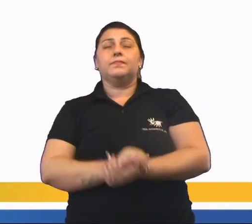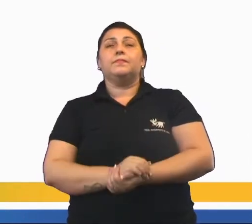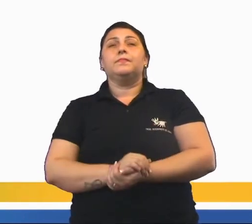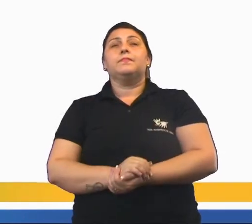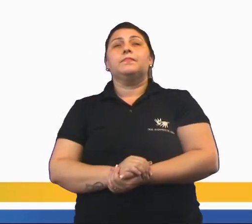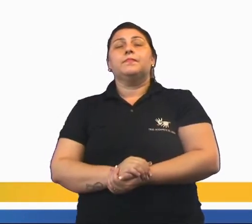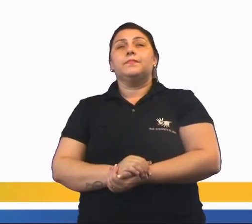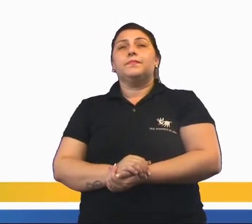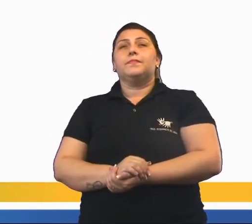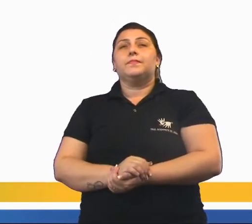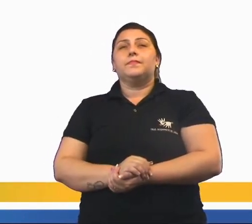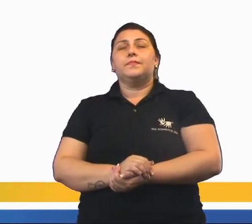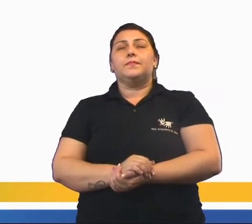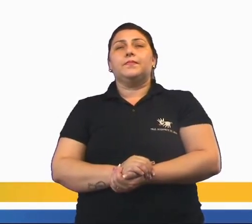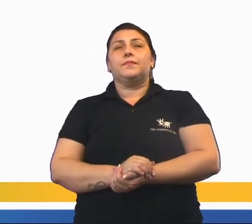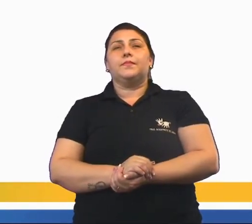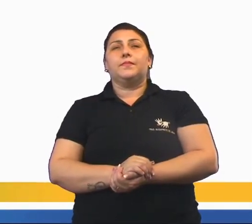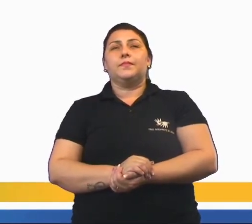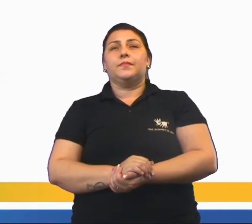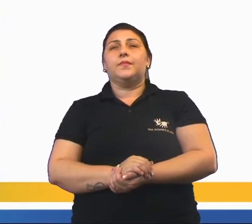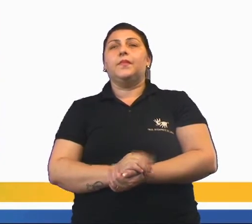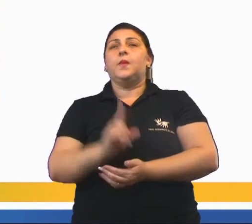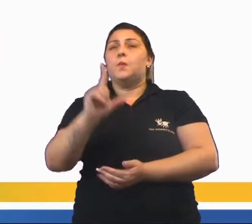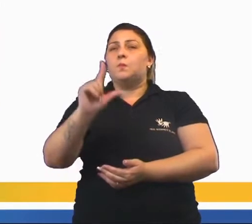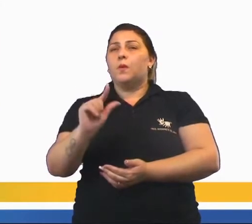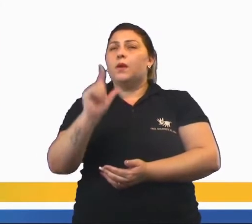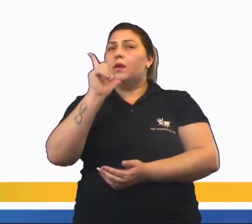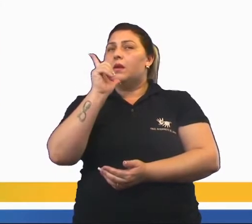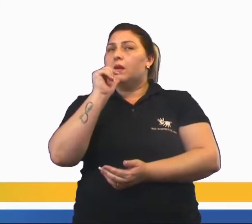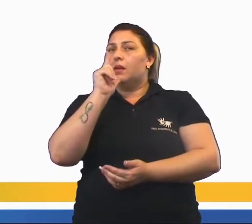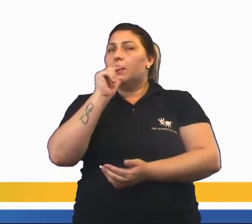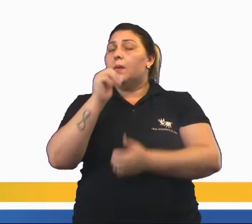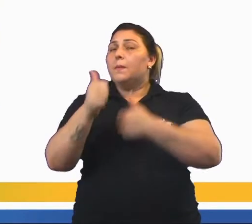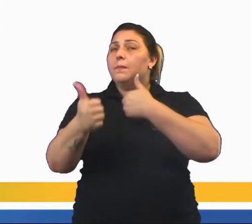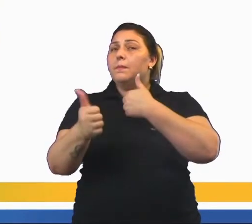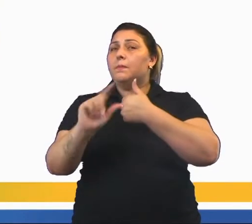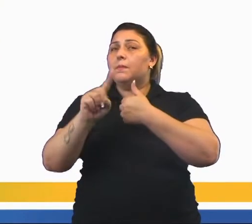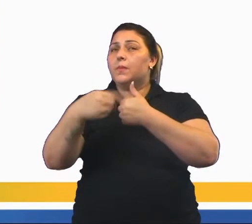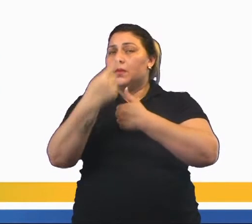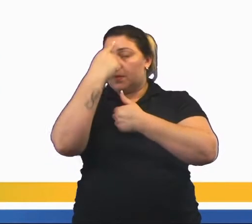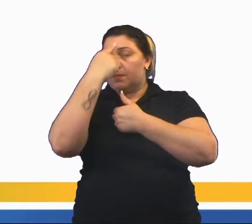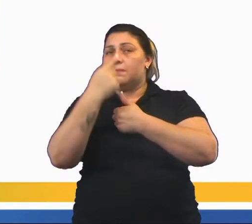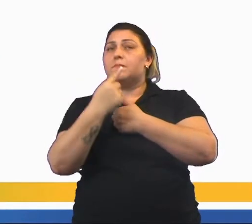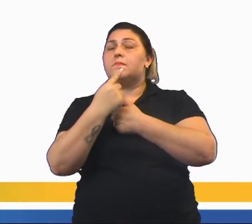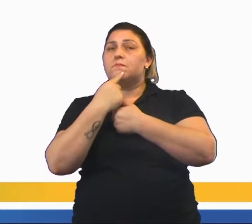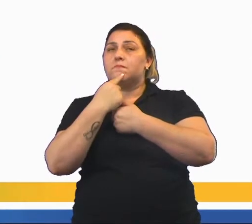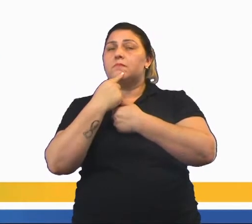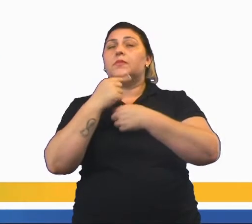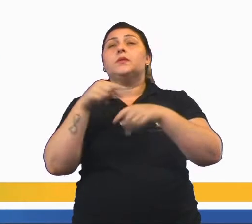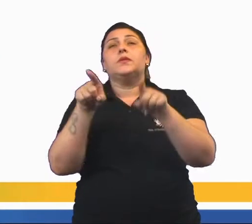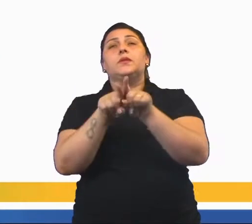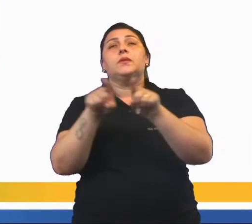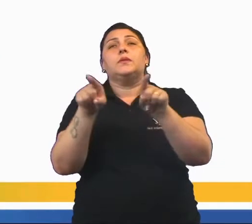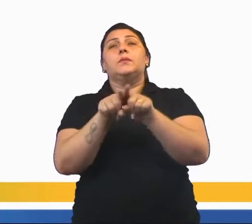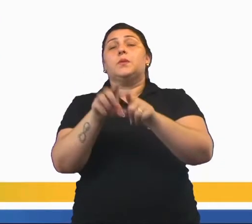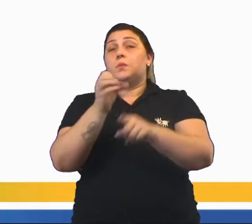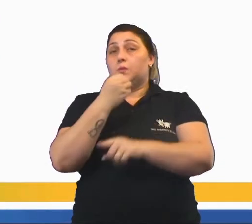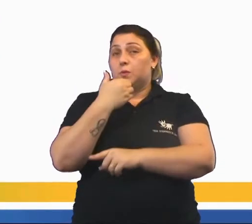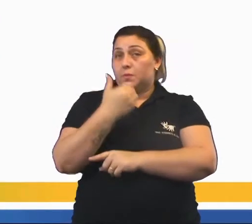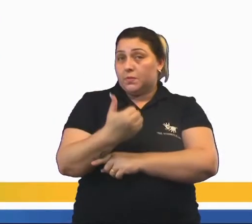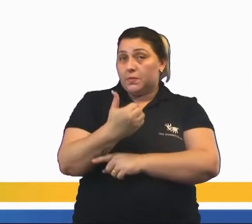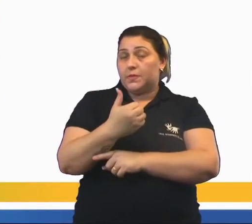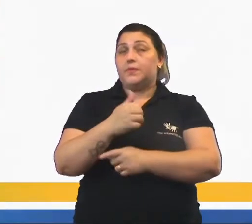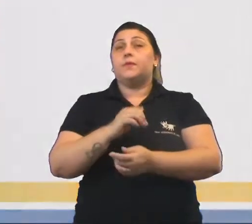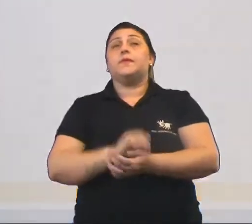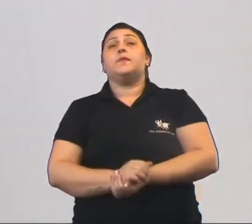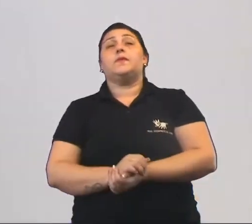ele capta água, ele é um solo que fica úmido. Olha só a próxima imagem também. Muito bom. E